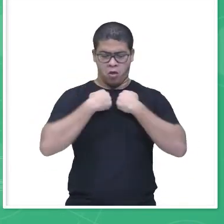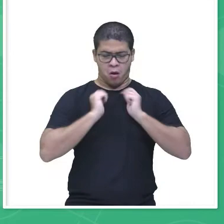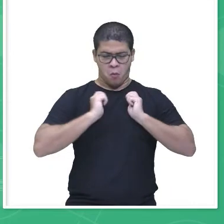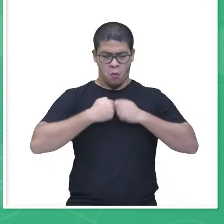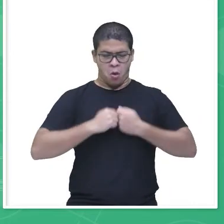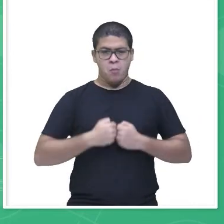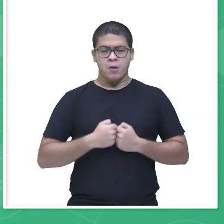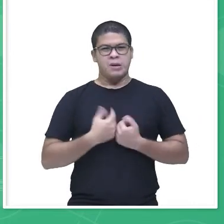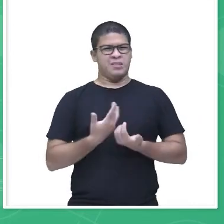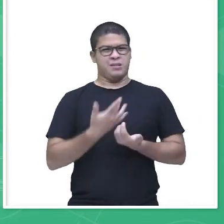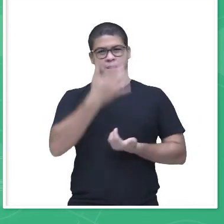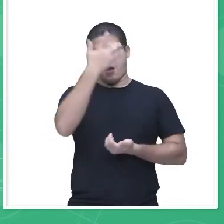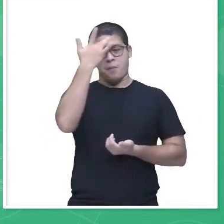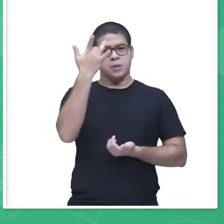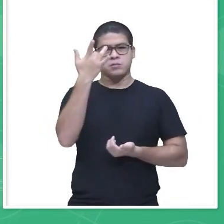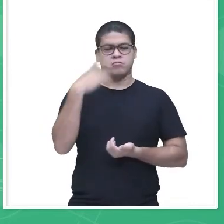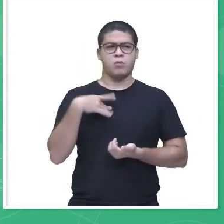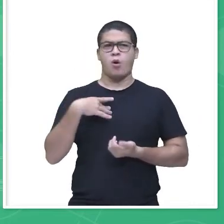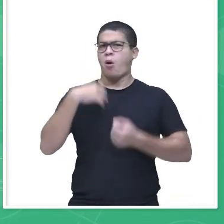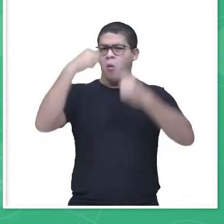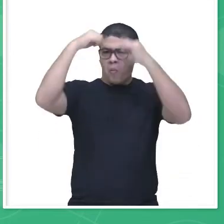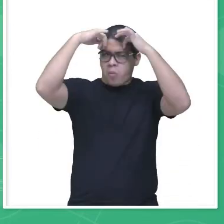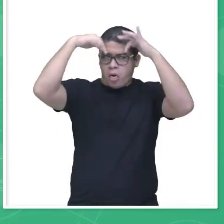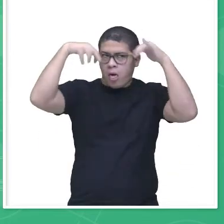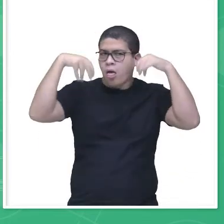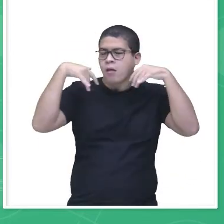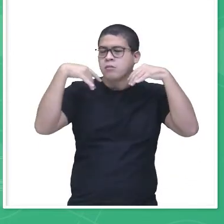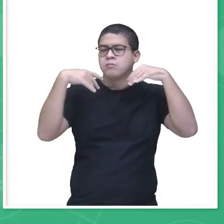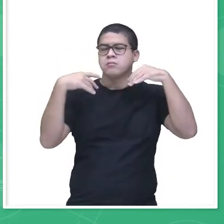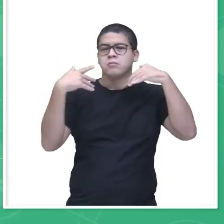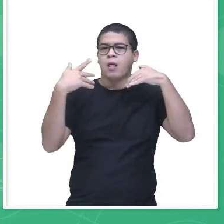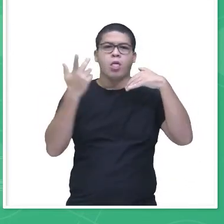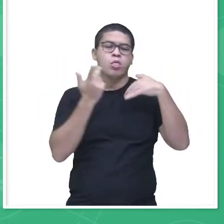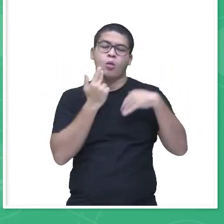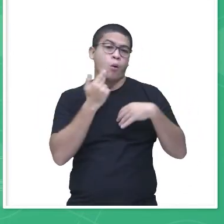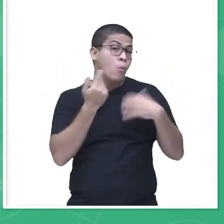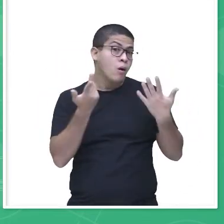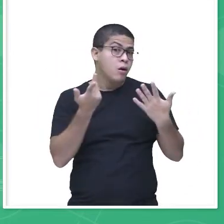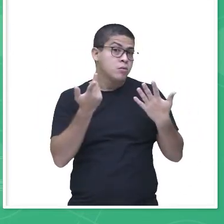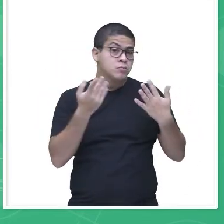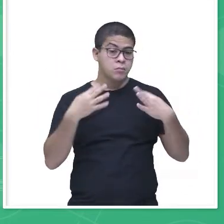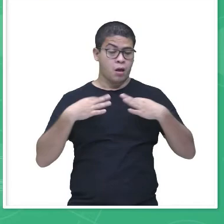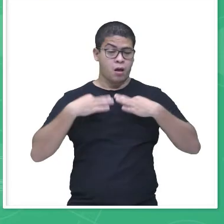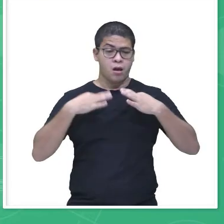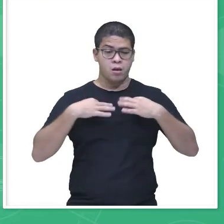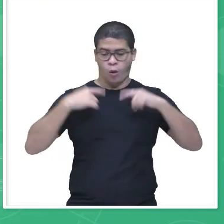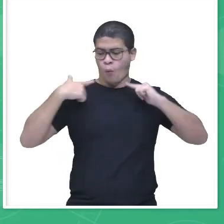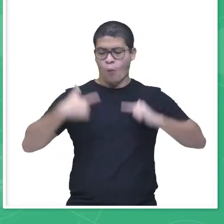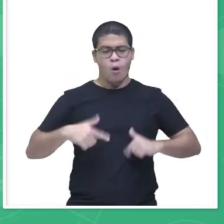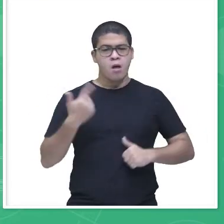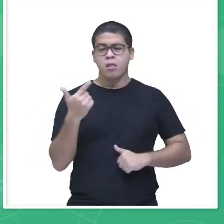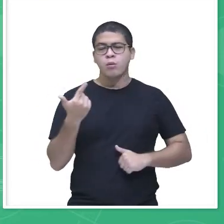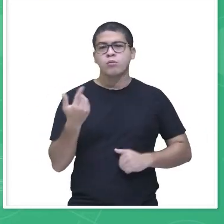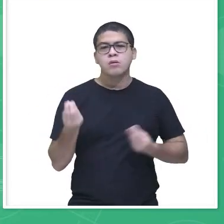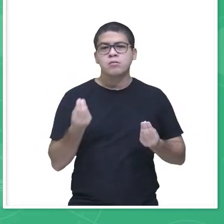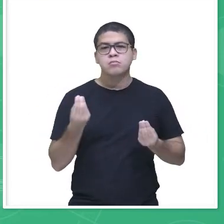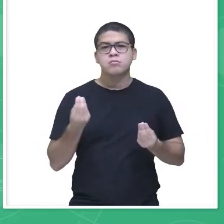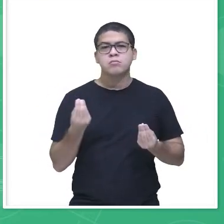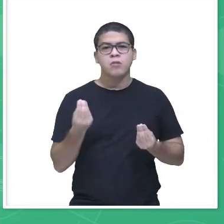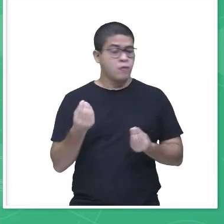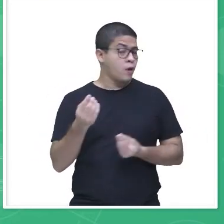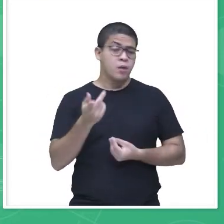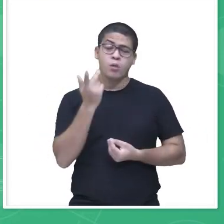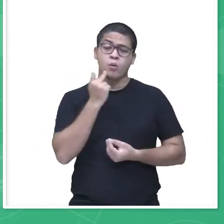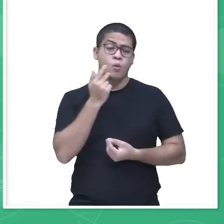isso faz suar? Você vai suar mesmo se você tiver sem blusa, né? Isso daí não ajuda em